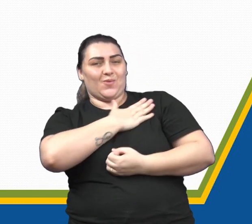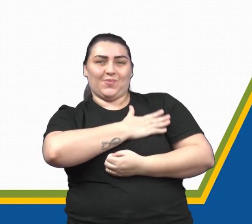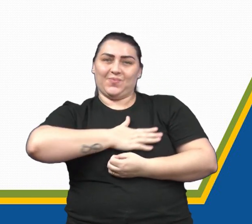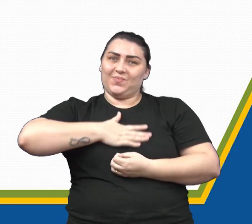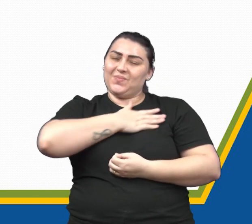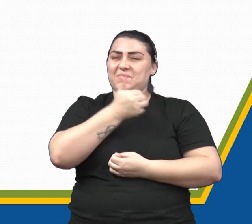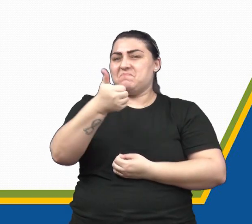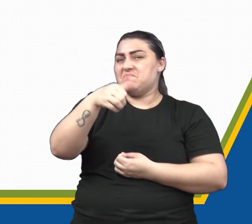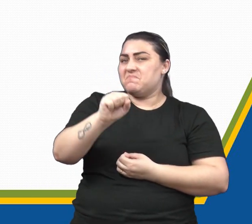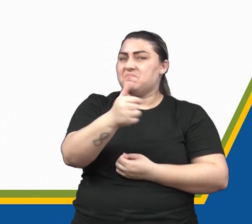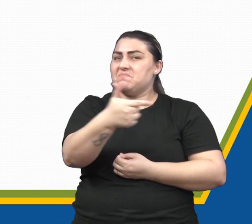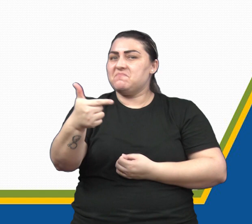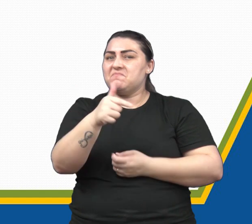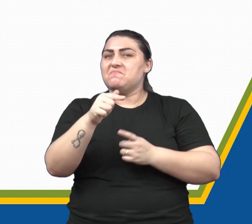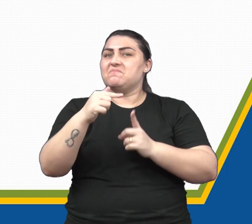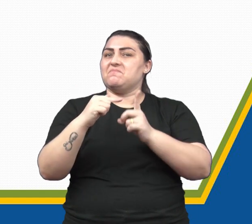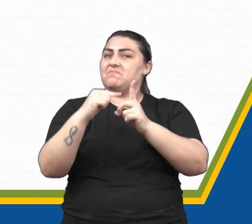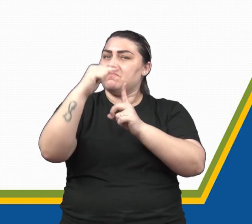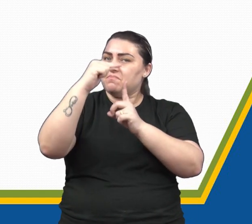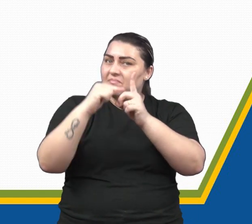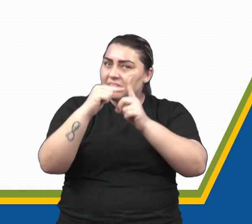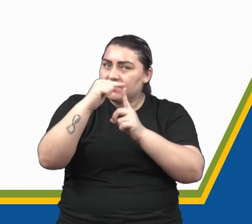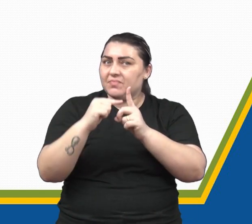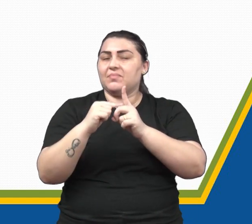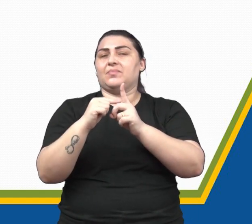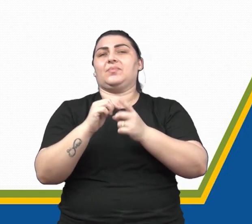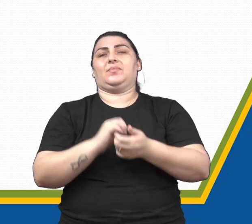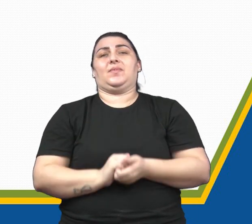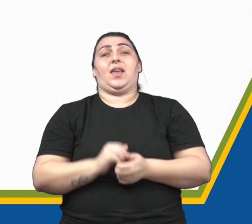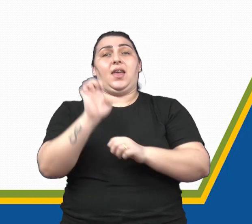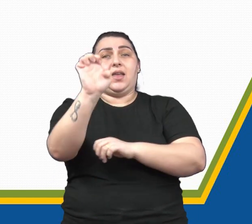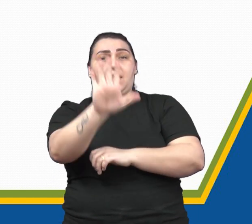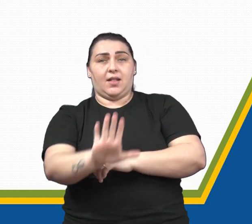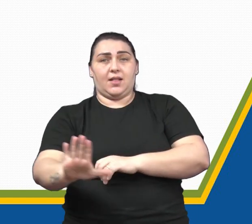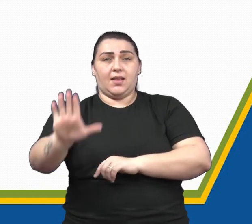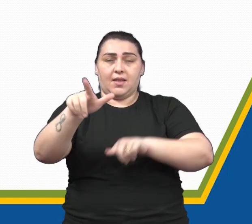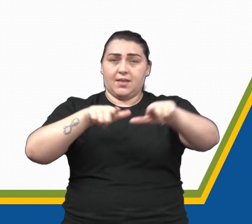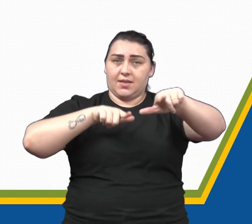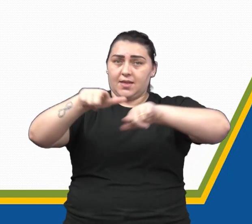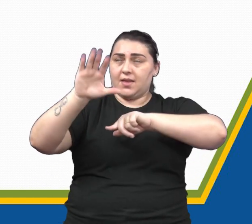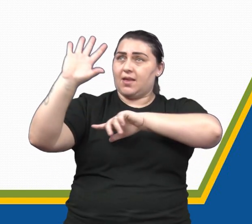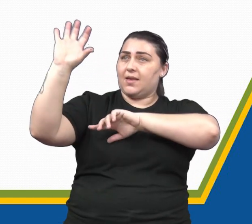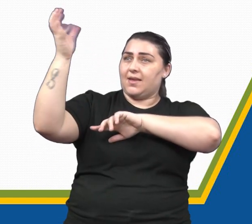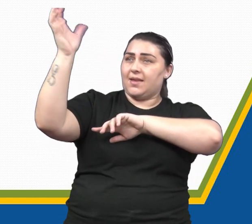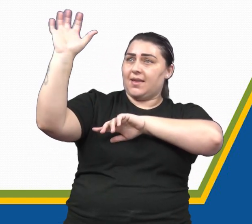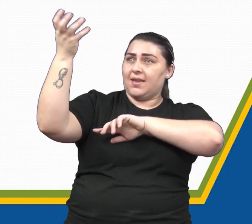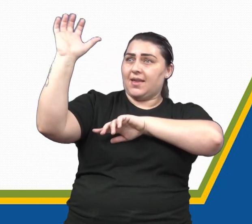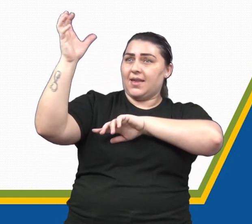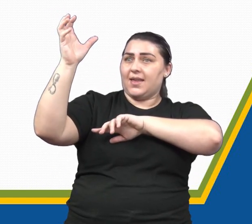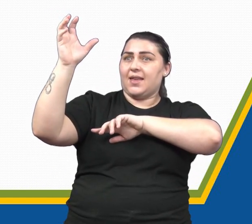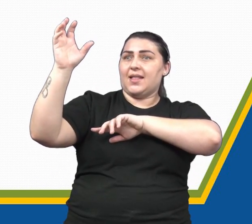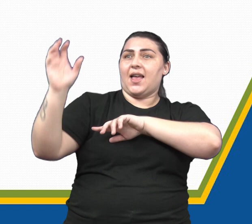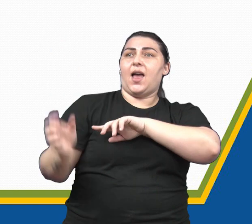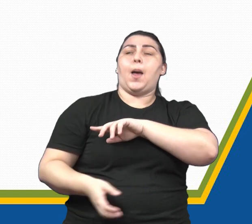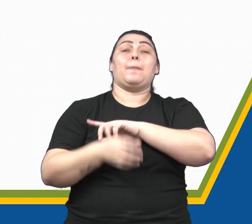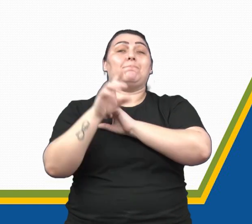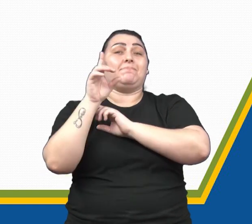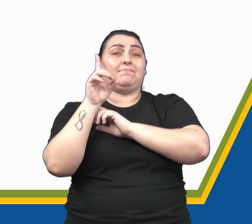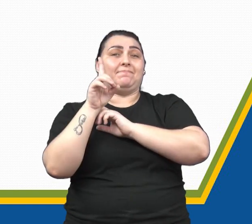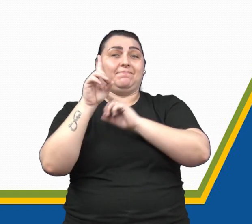entre 18 e 22 graus. E aí, pessoal, na Europa a gente trabalha com esse clima lá na